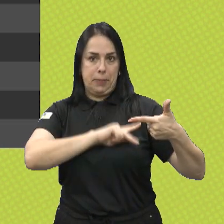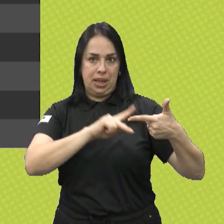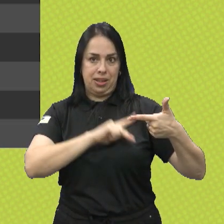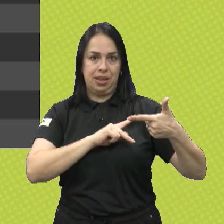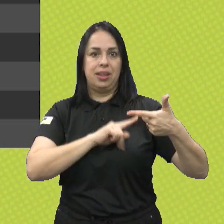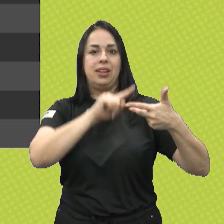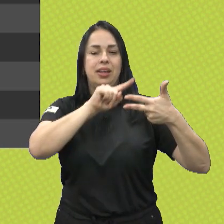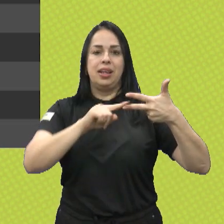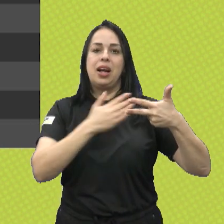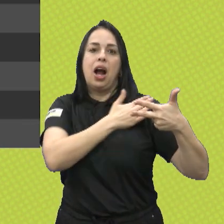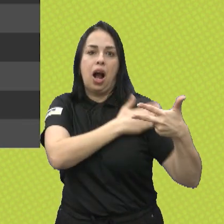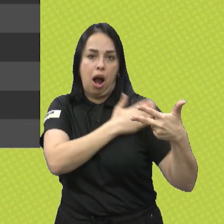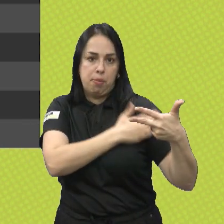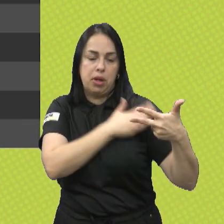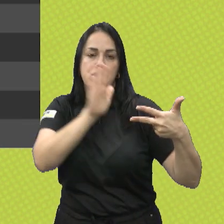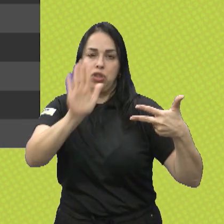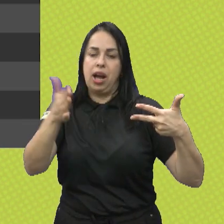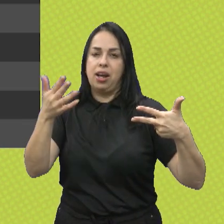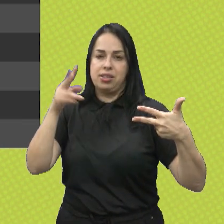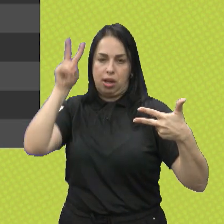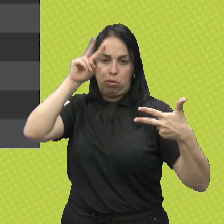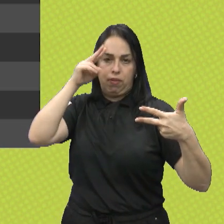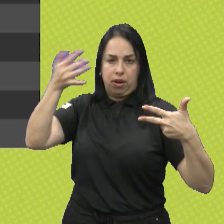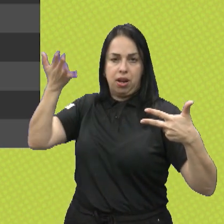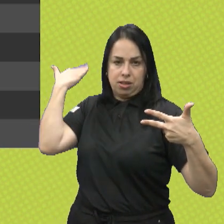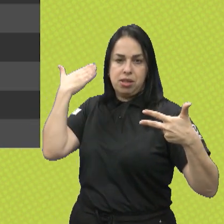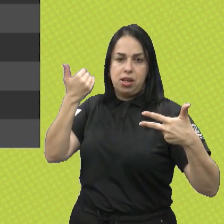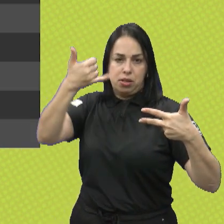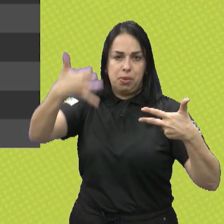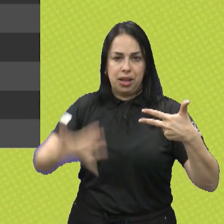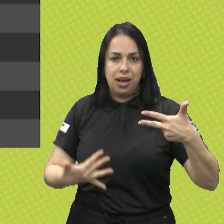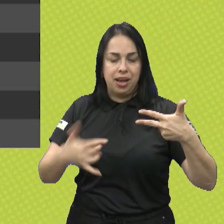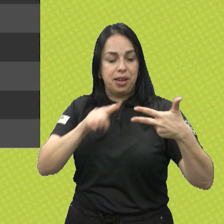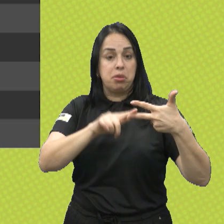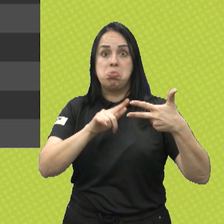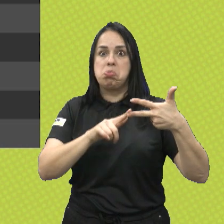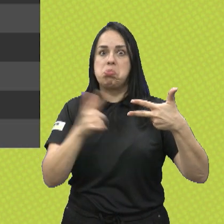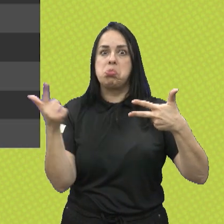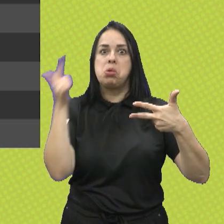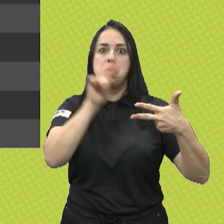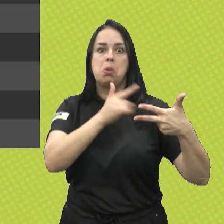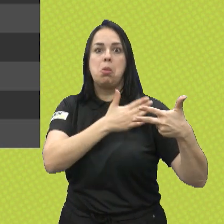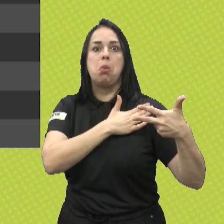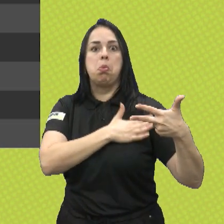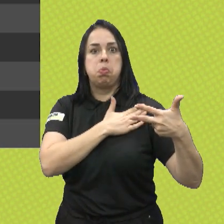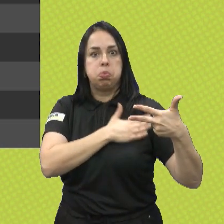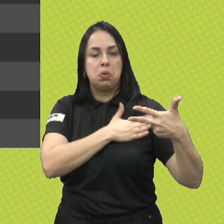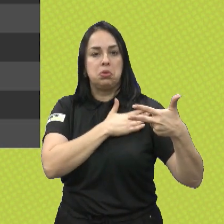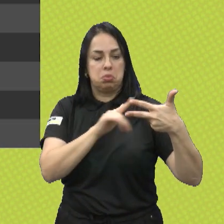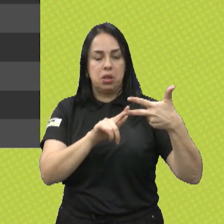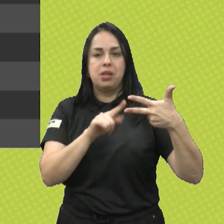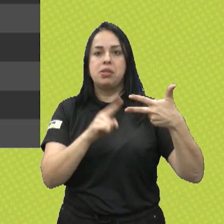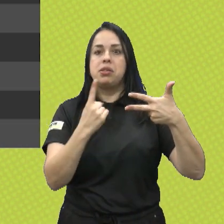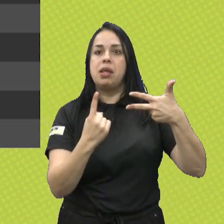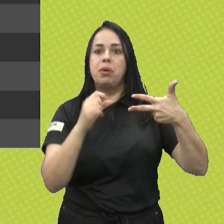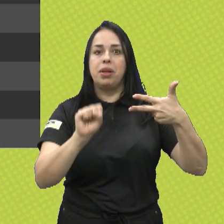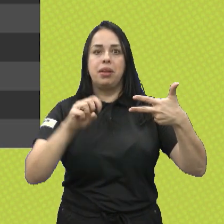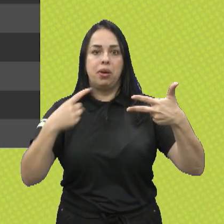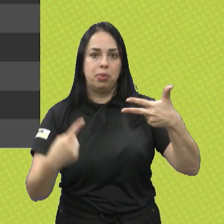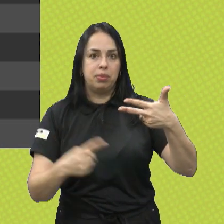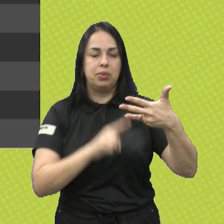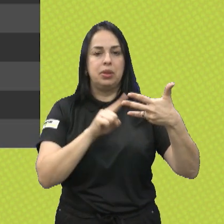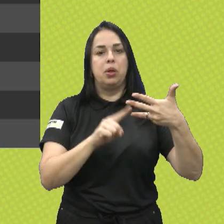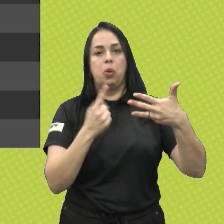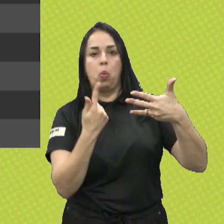do Jordão, já falei na segunda-feira, né? Uma grata surpresa, a cidade de Campos do Jordão em na terceira posição com 181, depois Guararema,